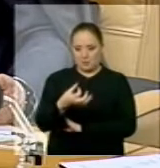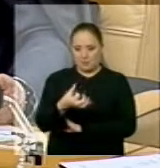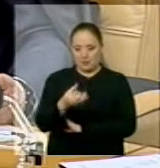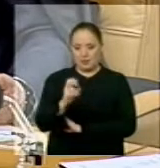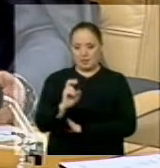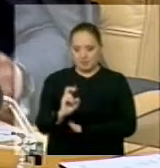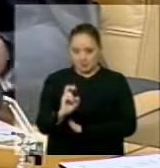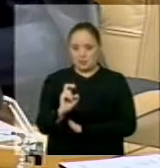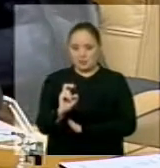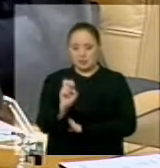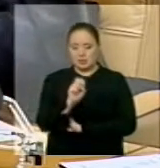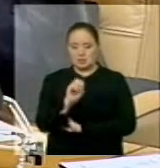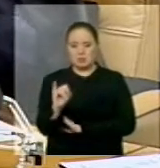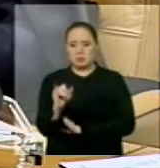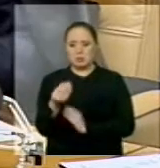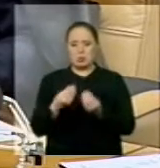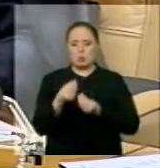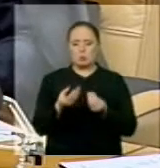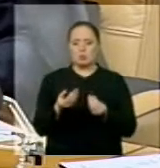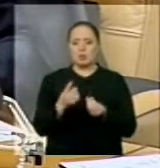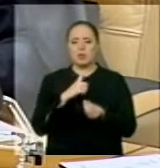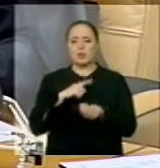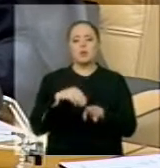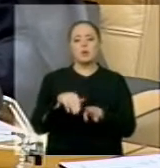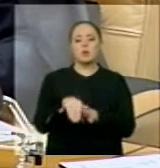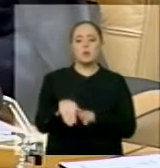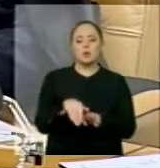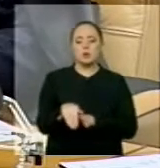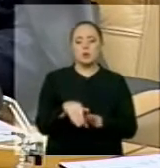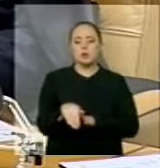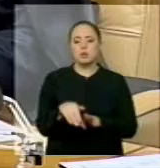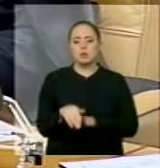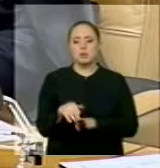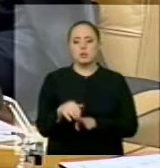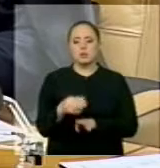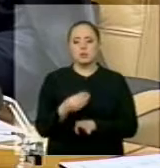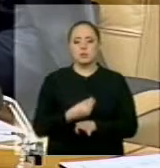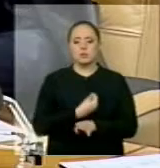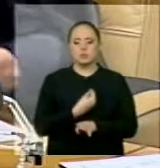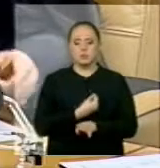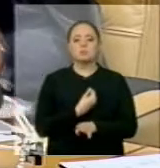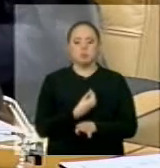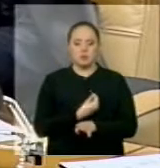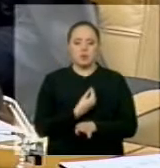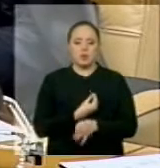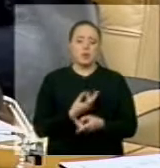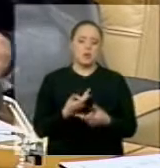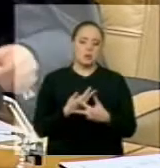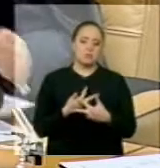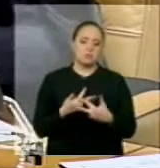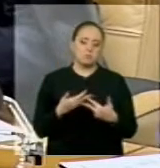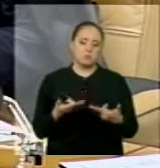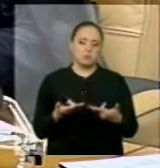13.465 se submete a uma orientação presente em diversos precedentes que